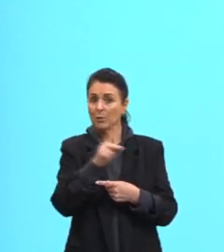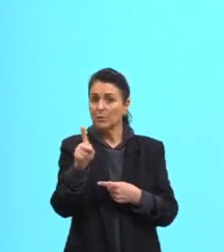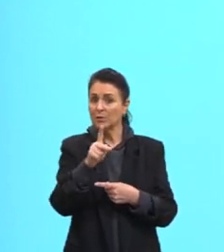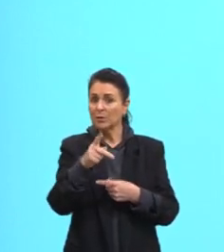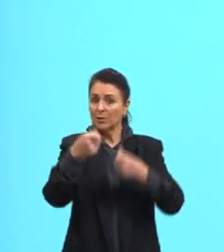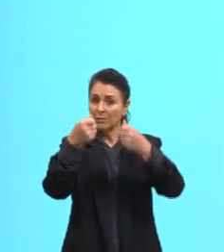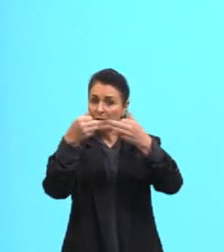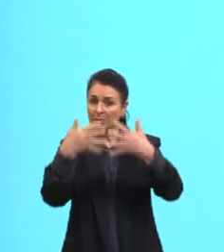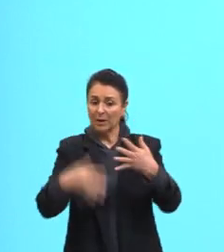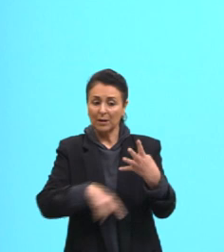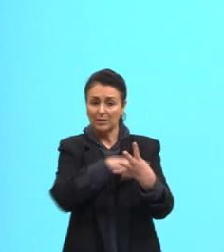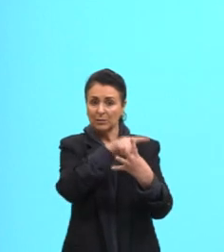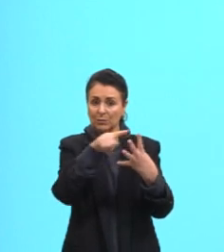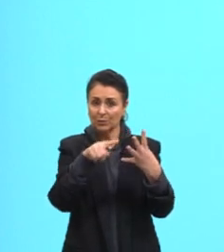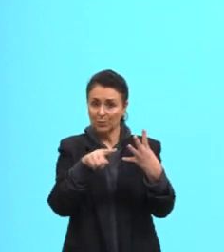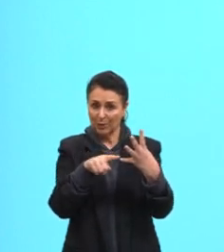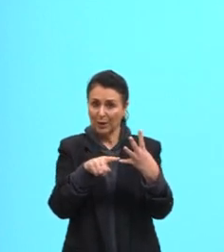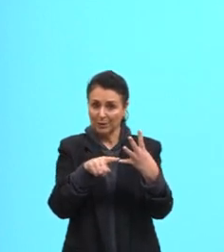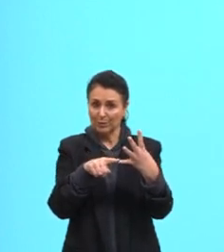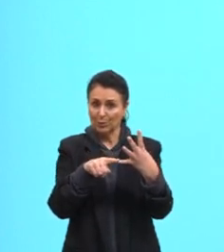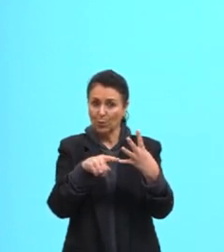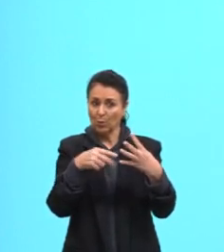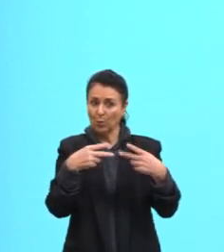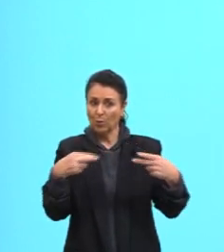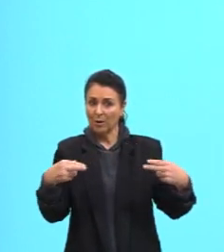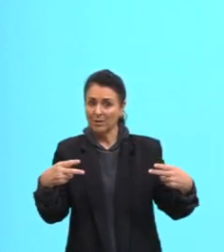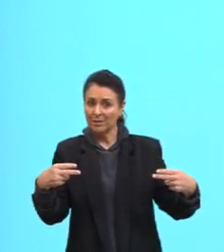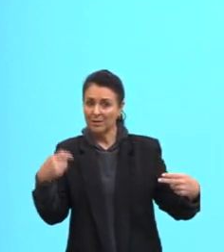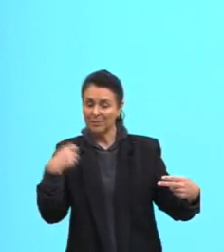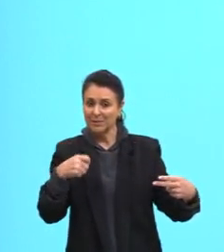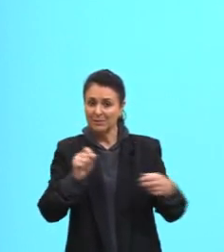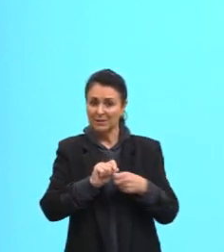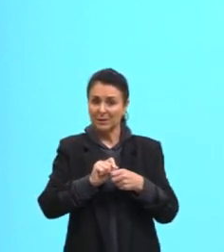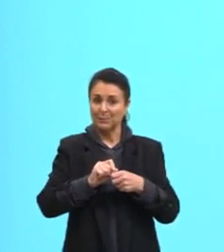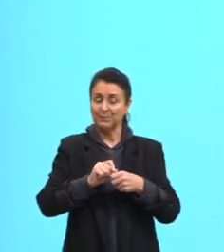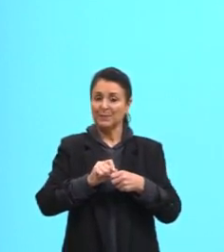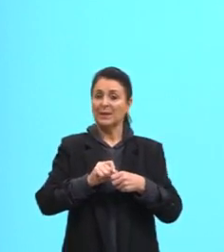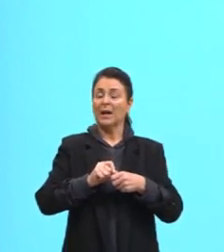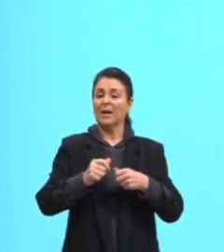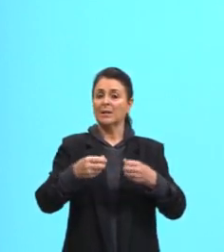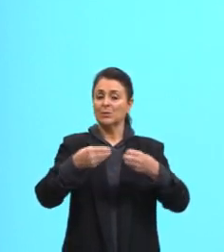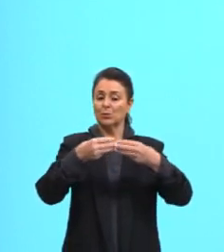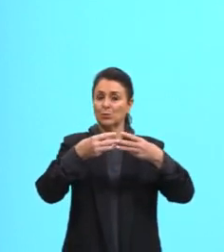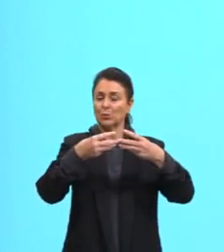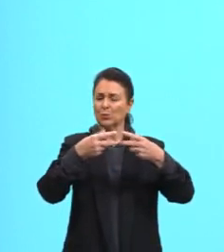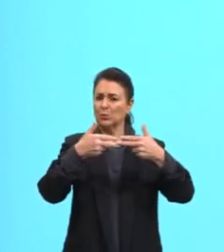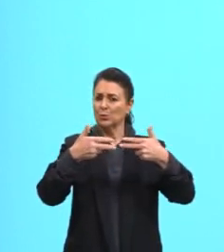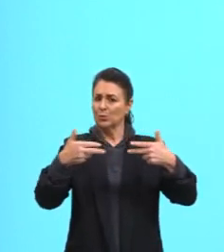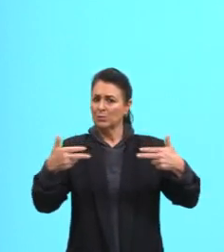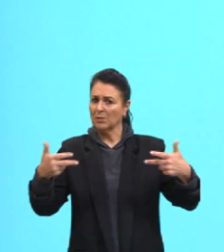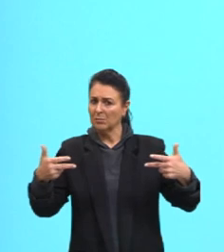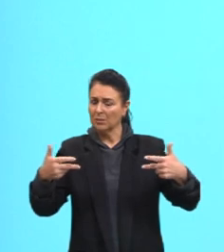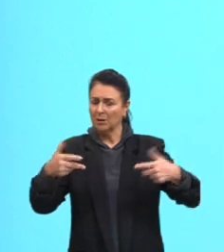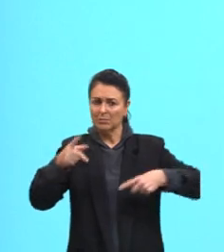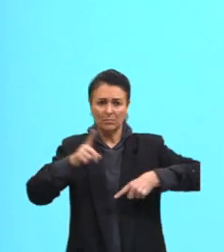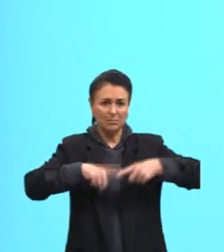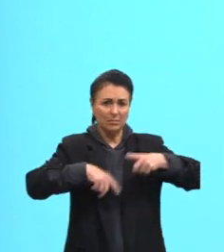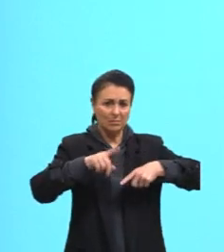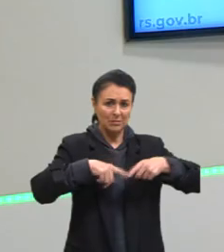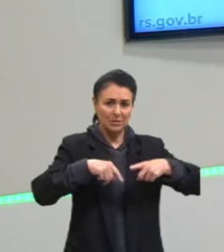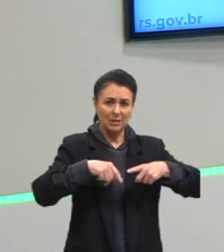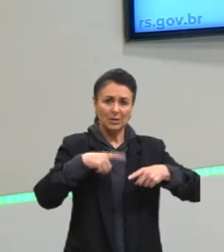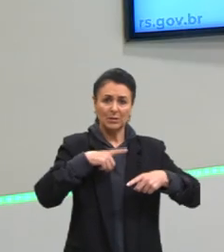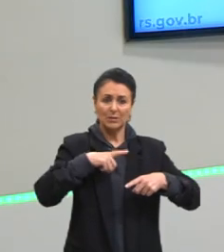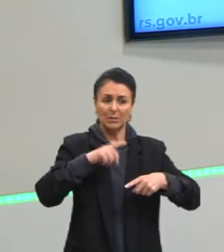propostas por Aristóteles então é através da substância né nossa através substância e nós somos